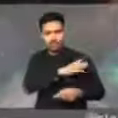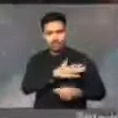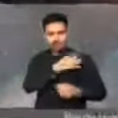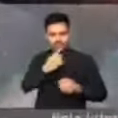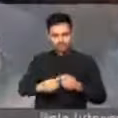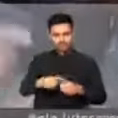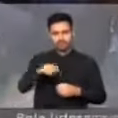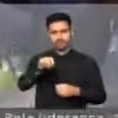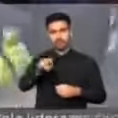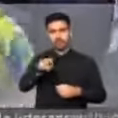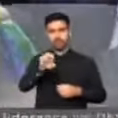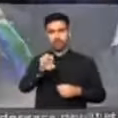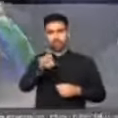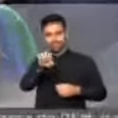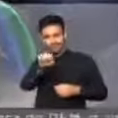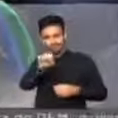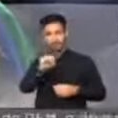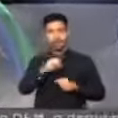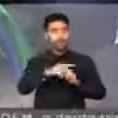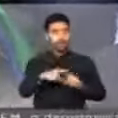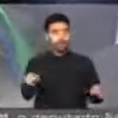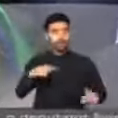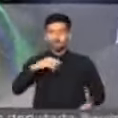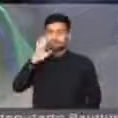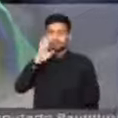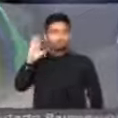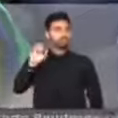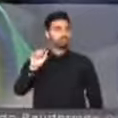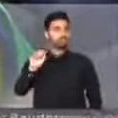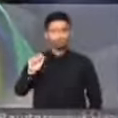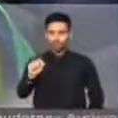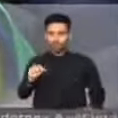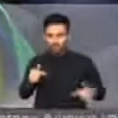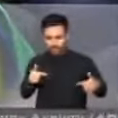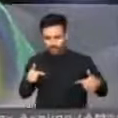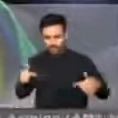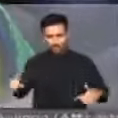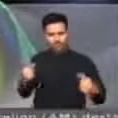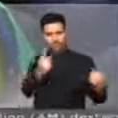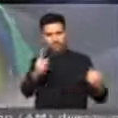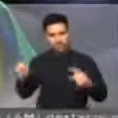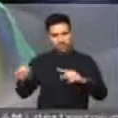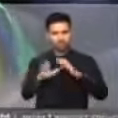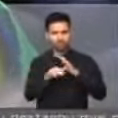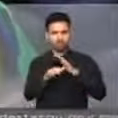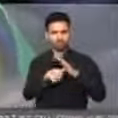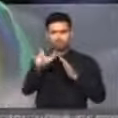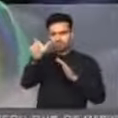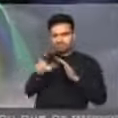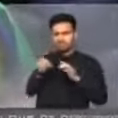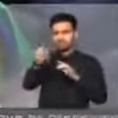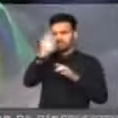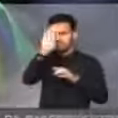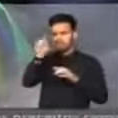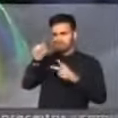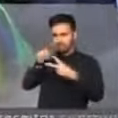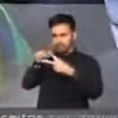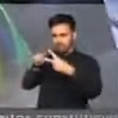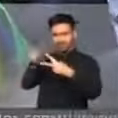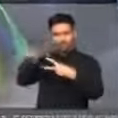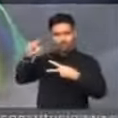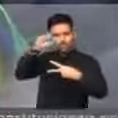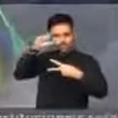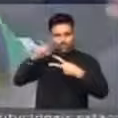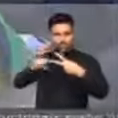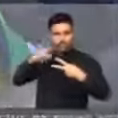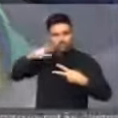de Oeiras, mas principalmente no combate à corrupção, representado por Eduardo Cunha e Michel Temer,